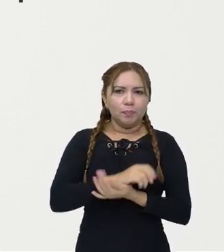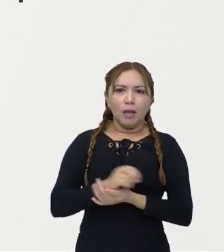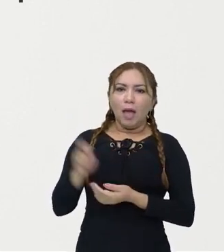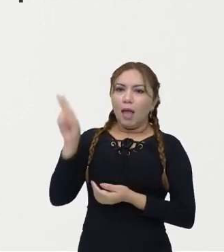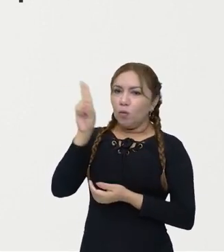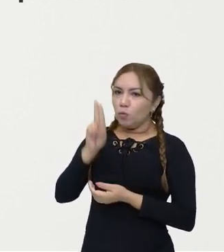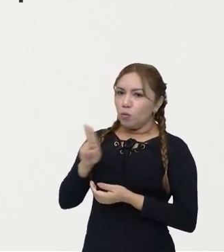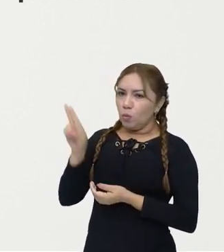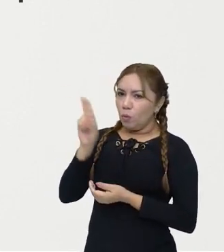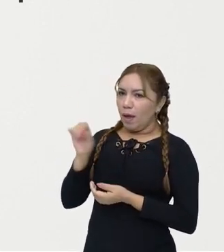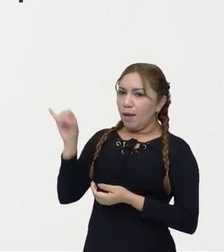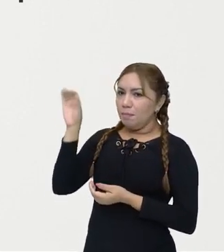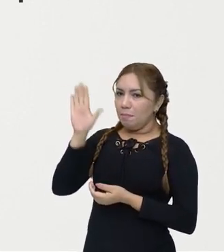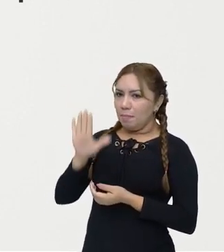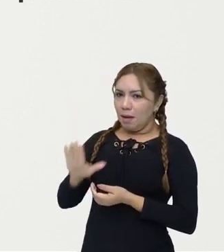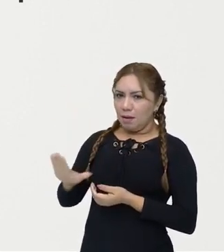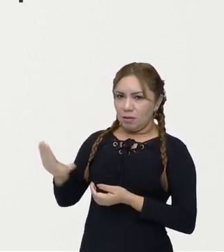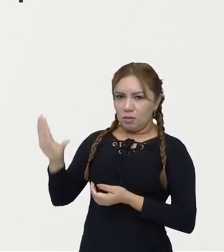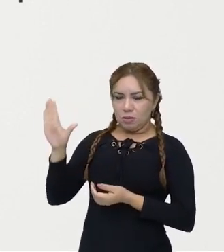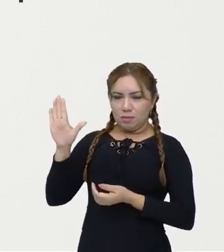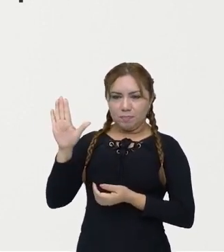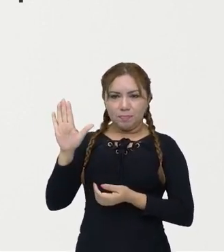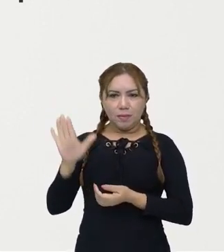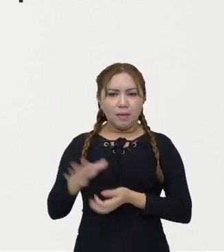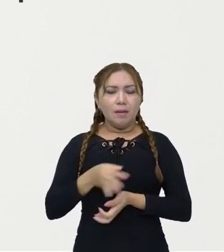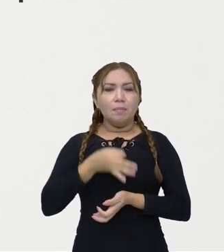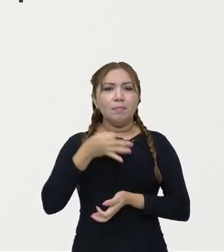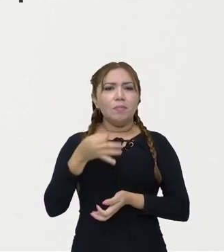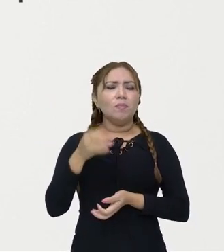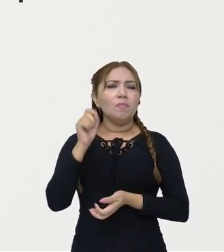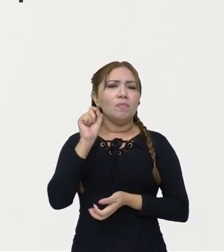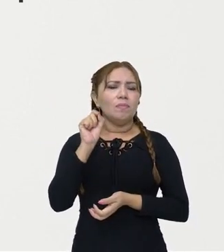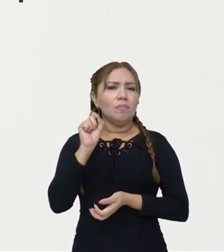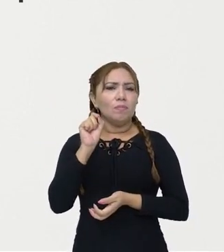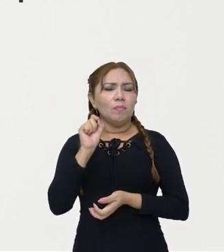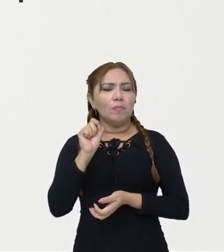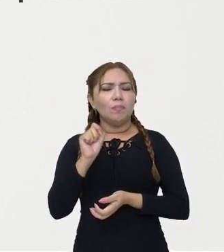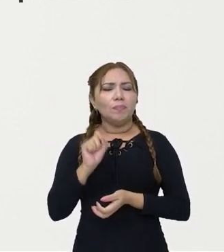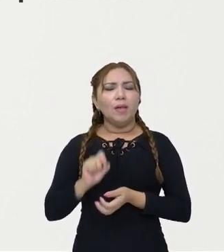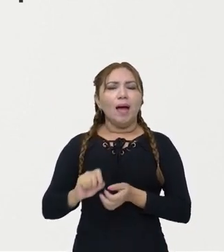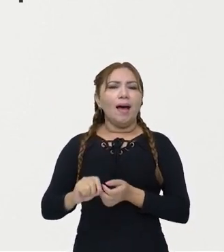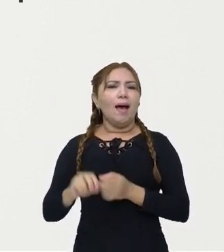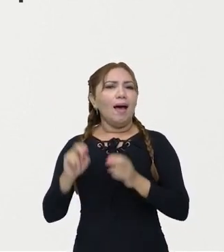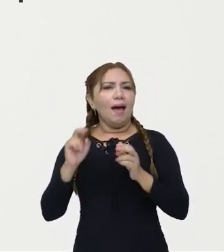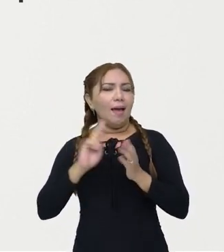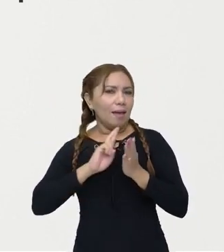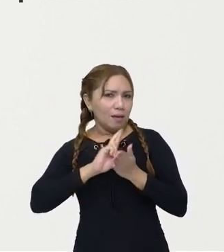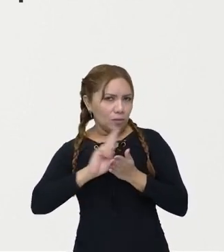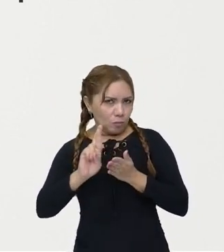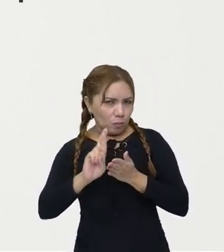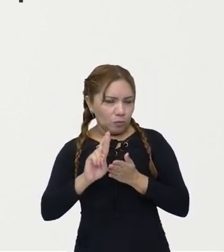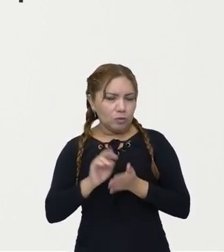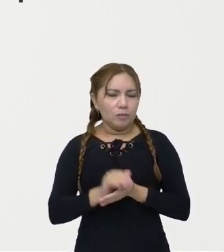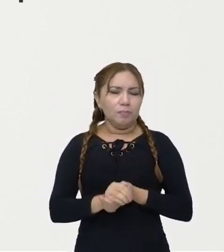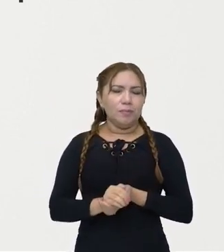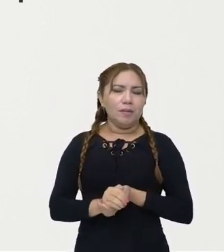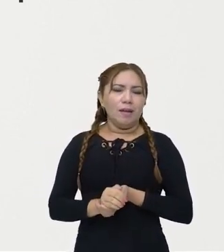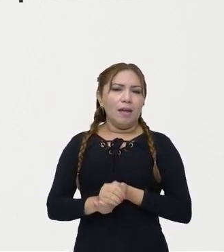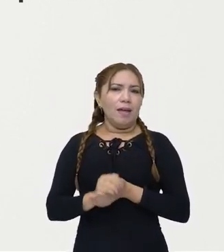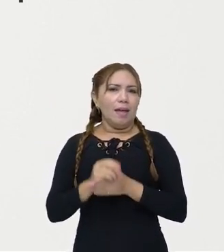crianças, para dar uma pista do que pode ser a resposta. Ela fez a